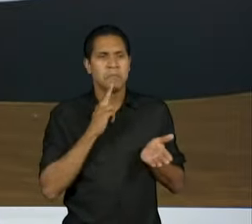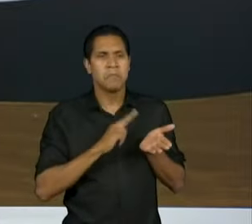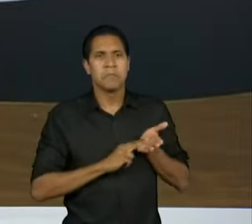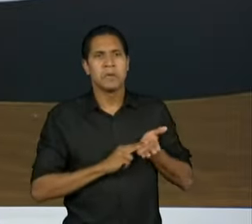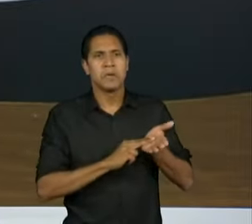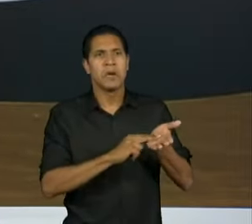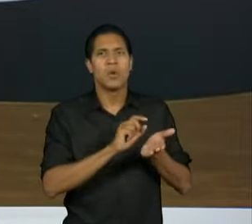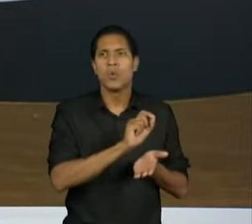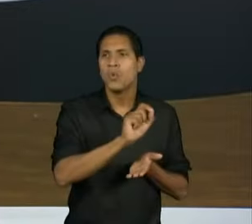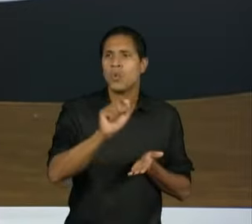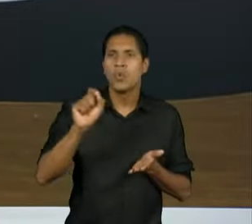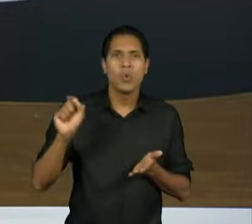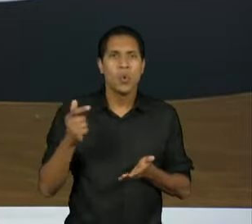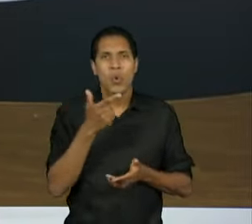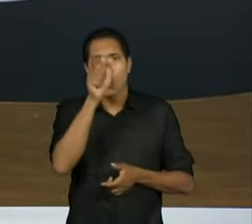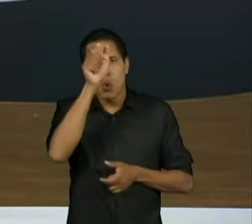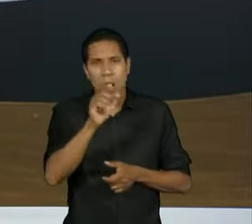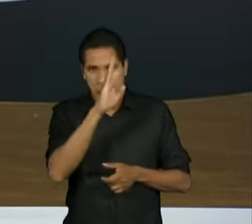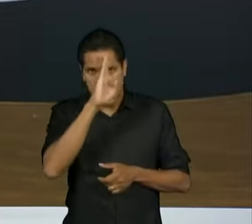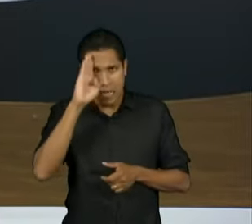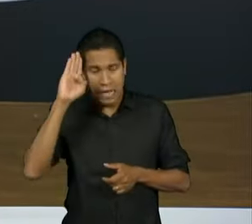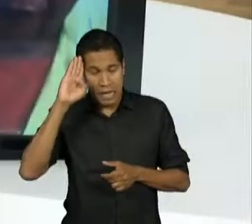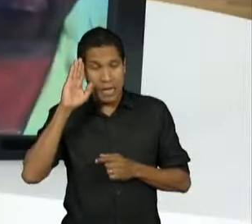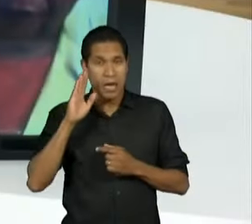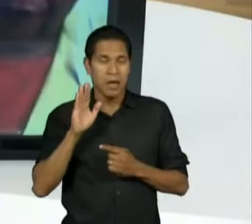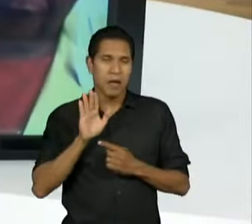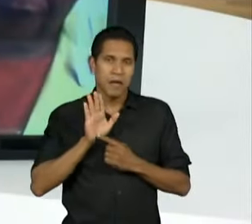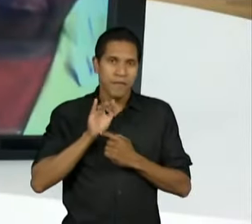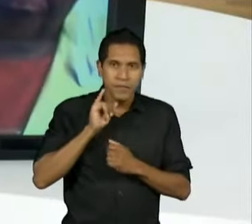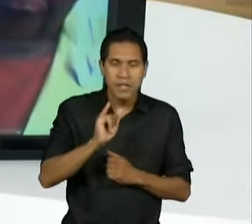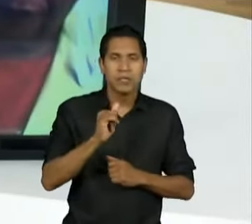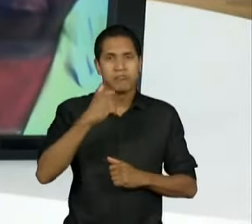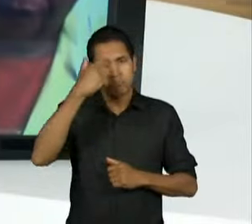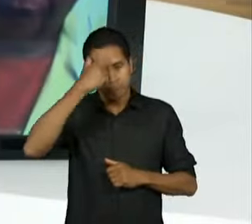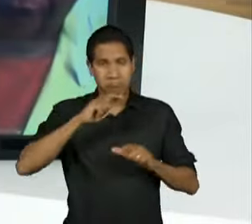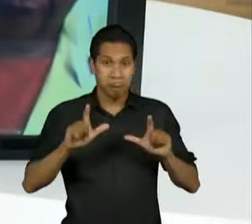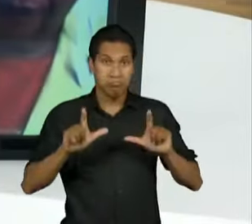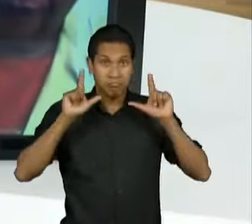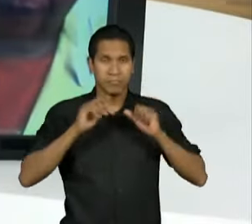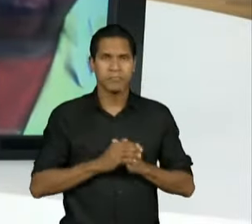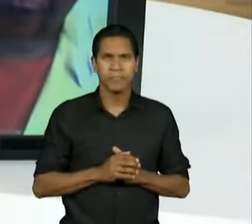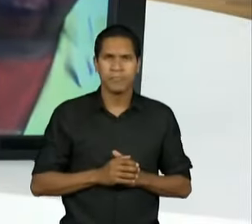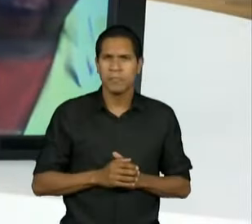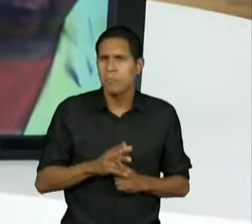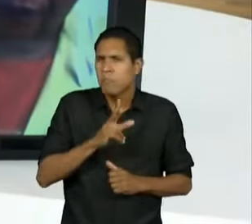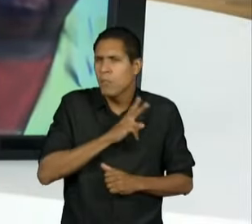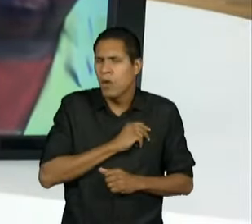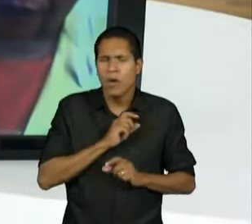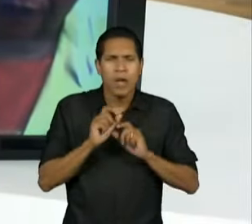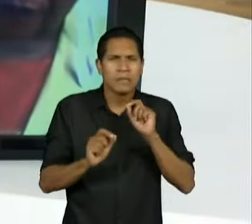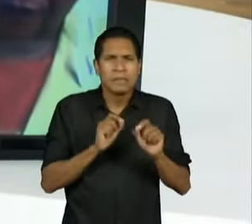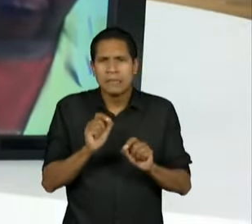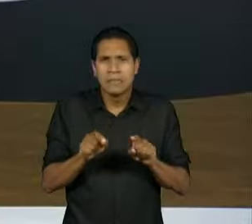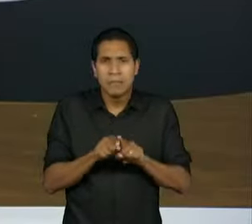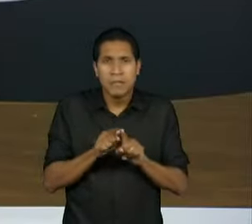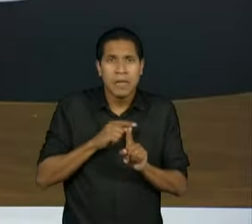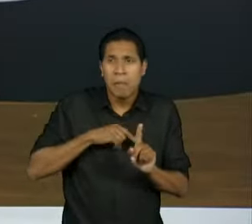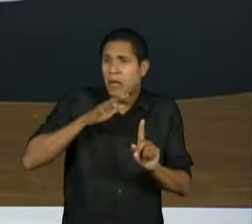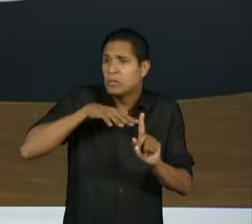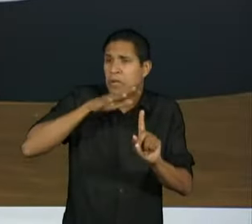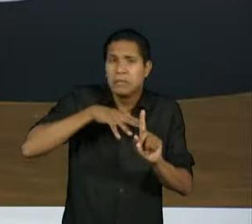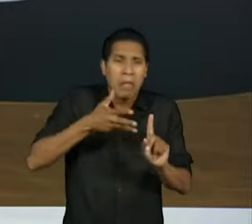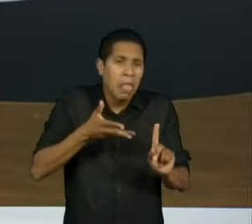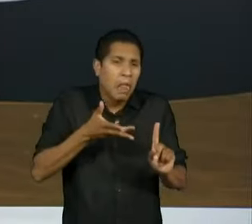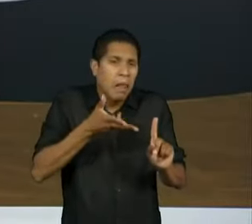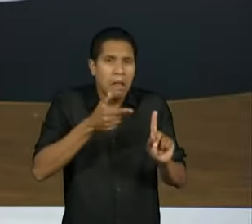demais acadêmicos apresentando a sua candidatura. Eu pergunto, esses rapapés que cercam a Academia Brasileira